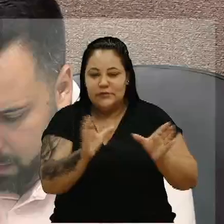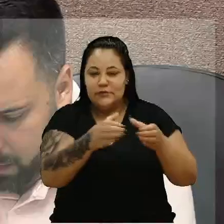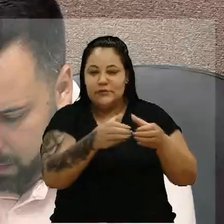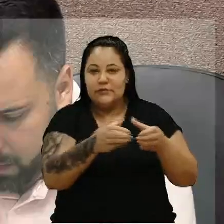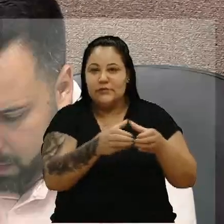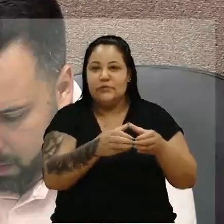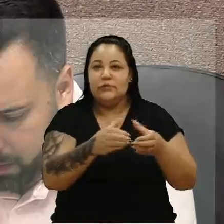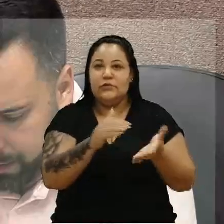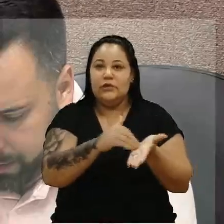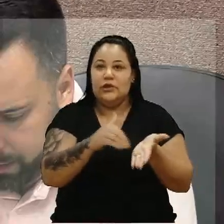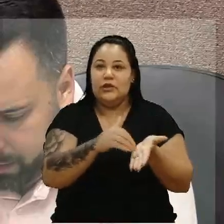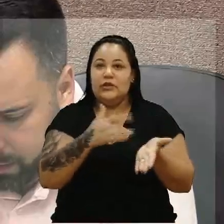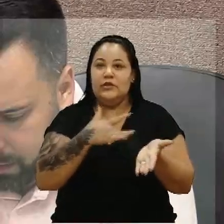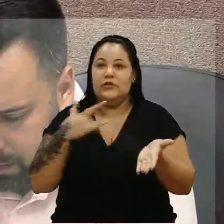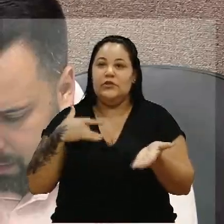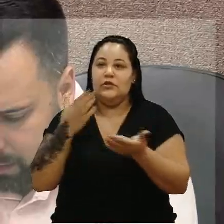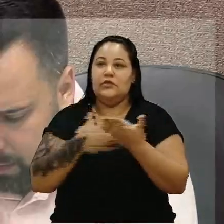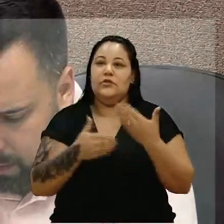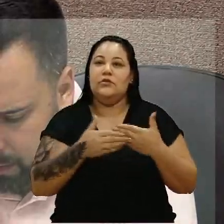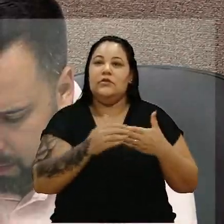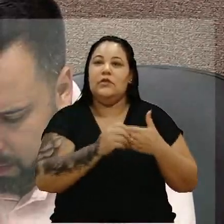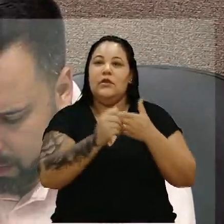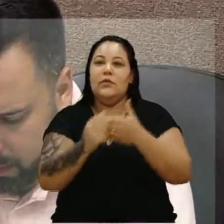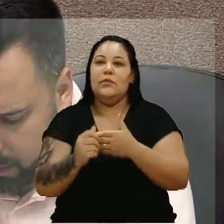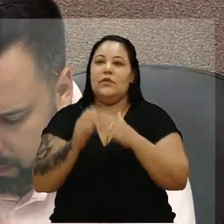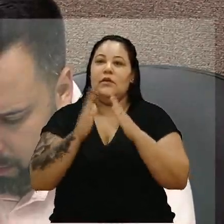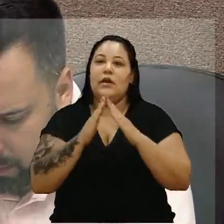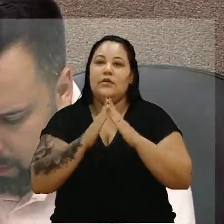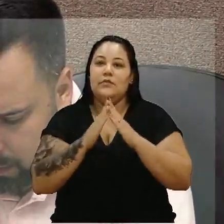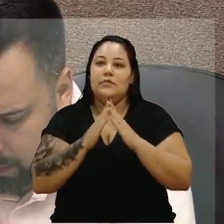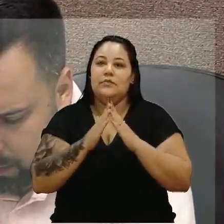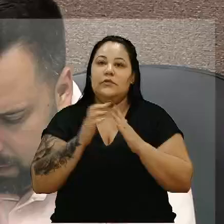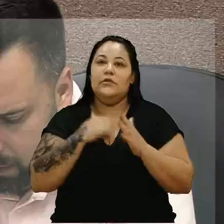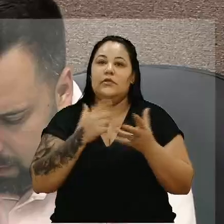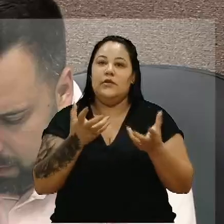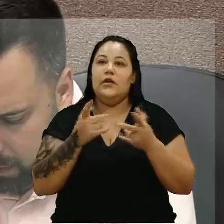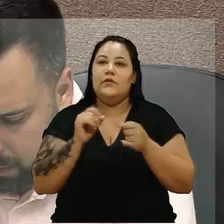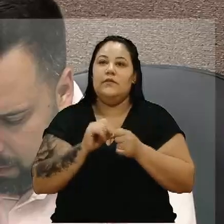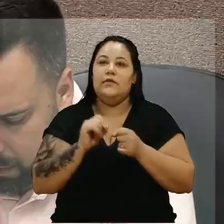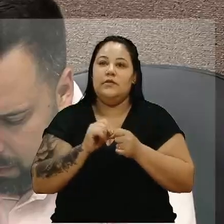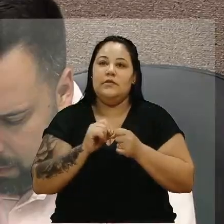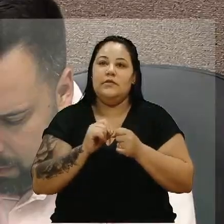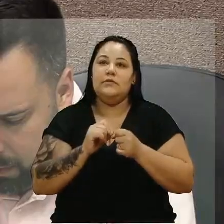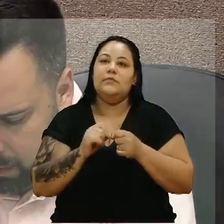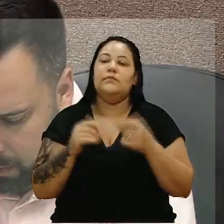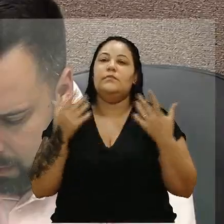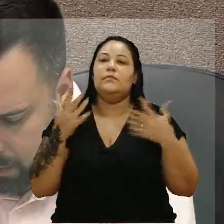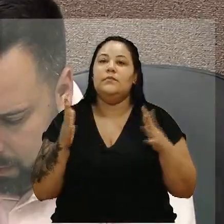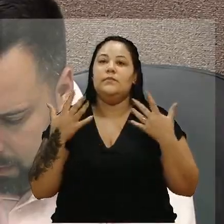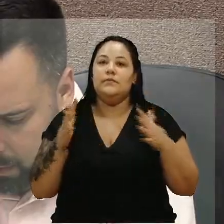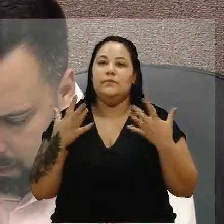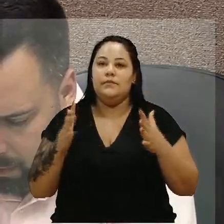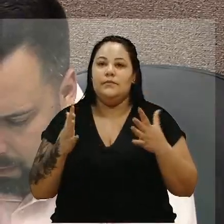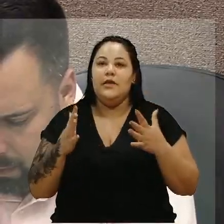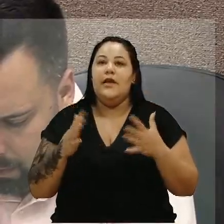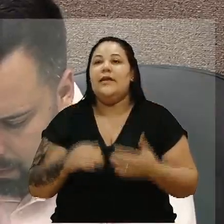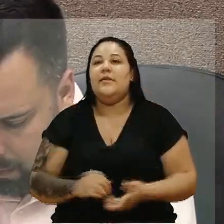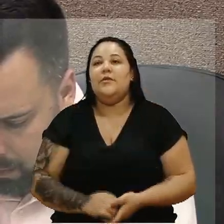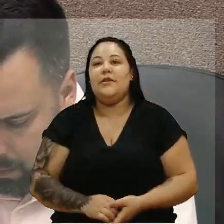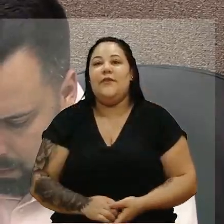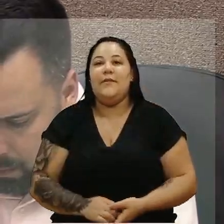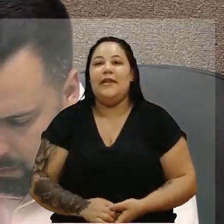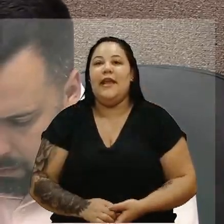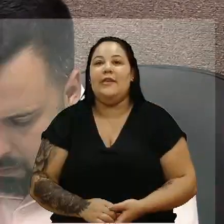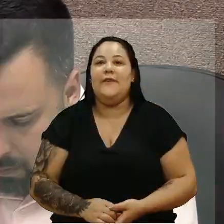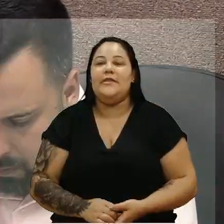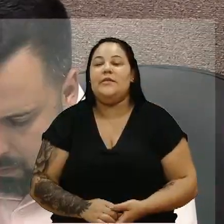Saúde e a todos que nos acompanham também de casa. Eu quero fazer um voto de congratulações para 2 amigas muito